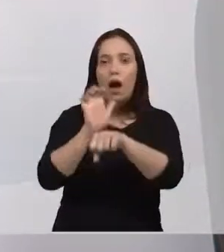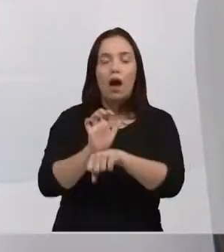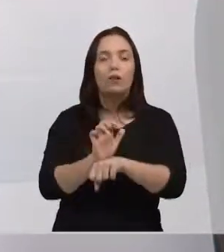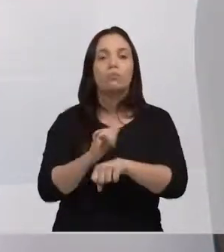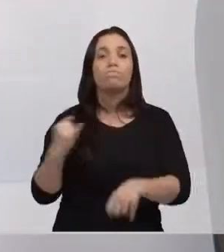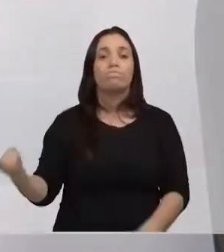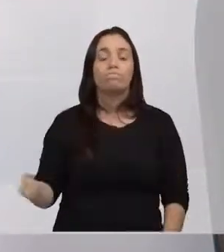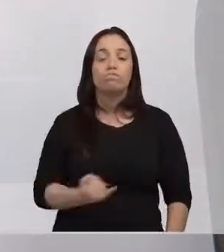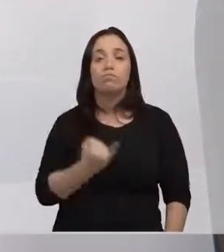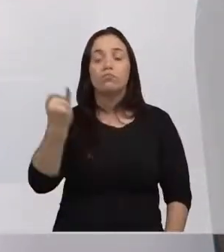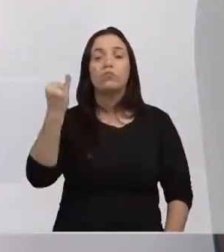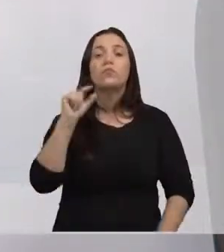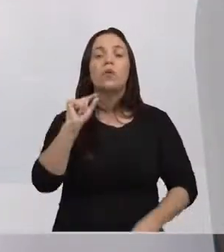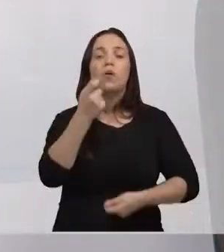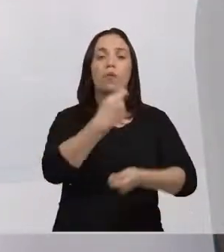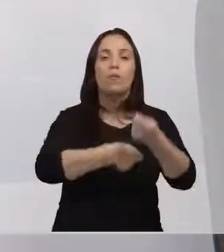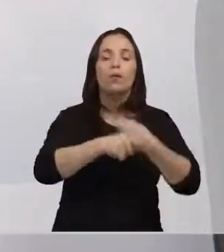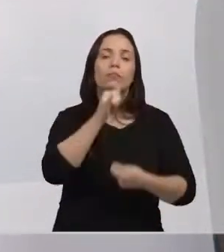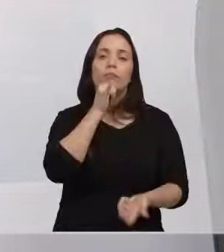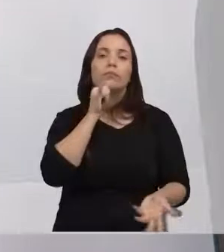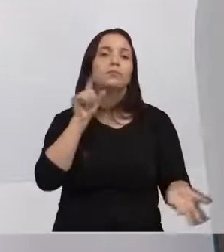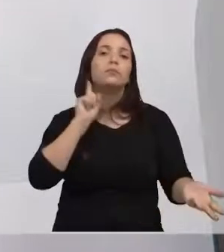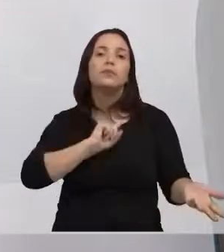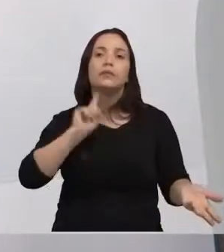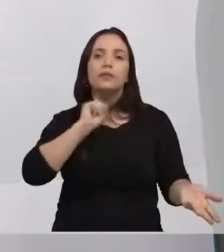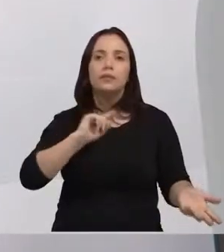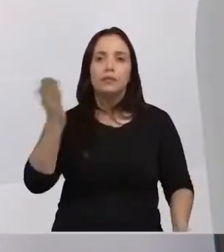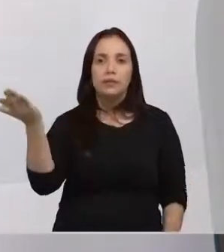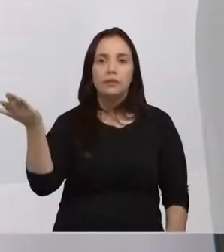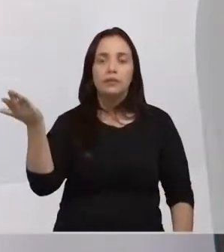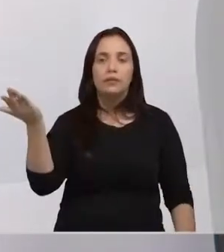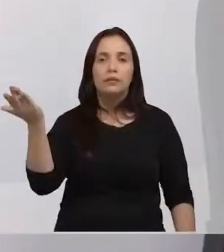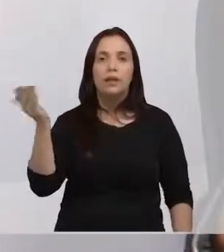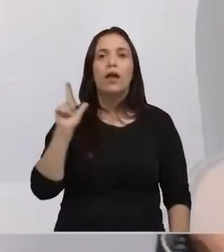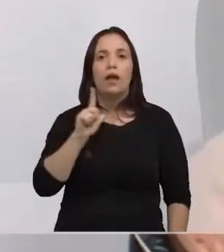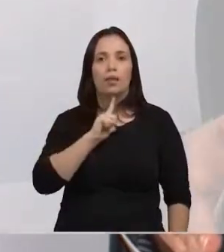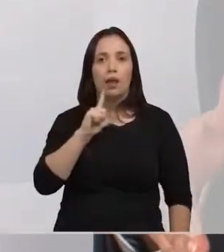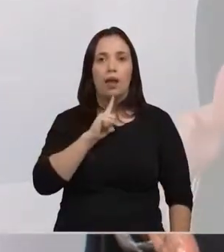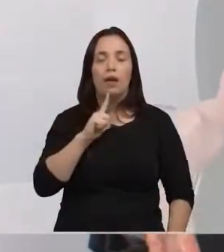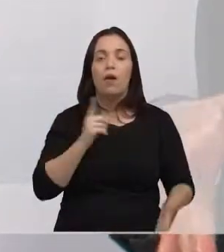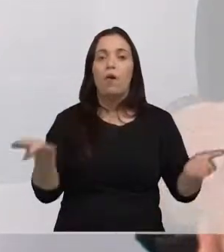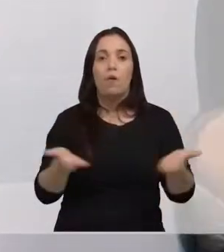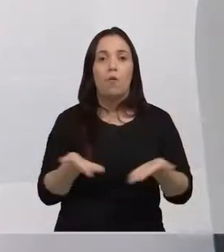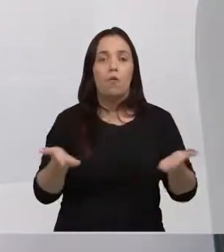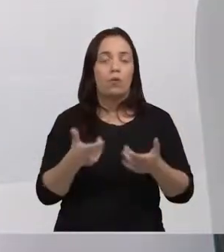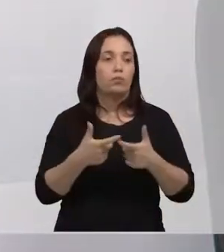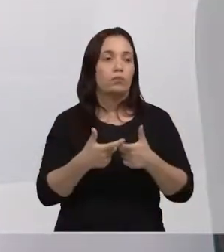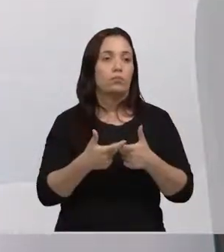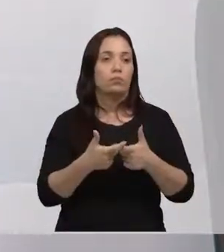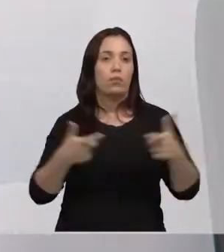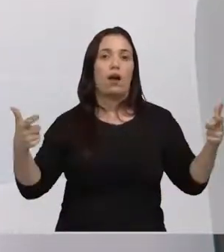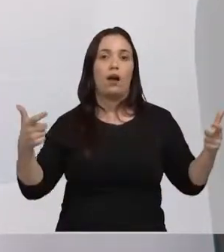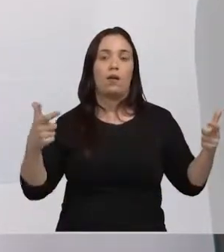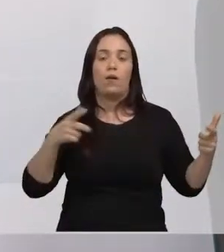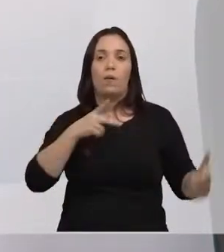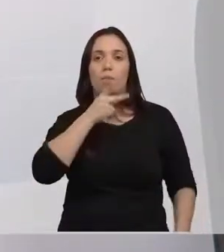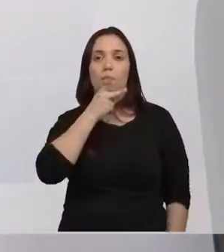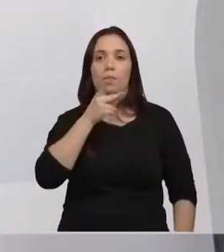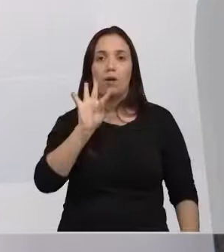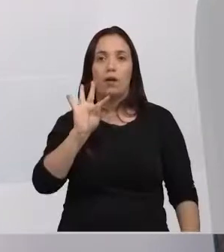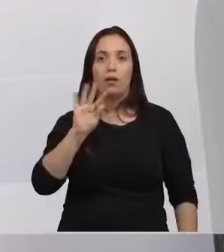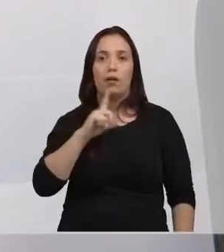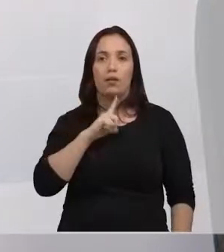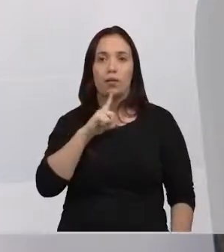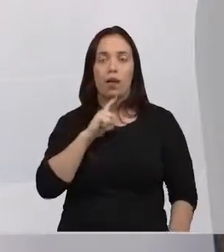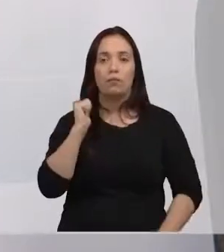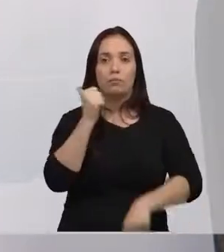em termos administrativos, como é Minas Gerais, que é hoje o estado maior que os petistas governam, se eles